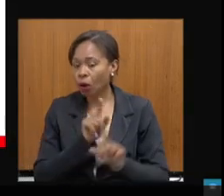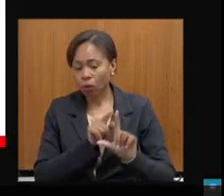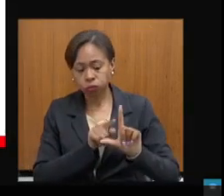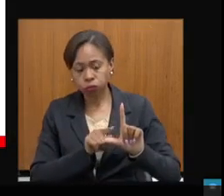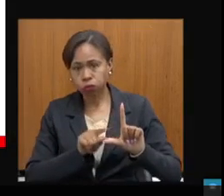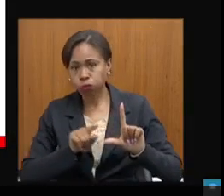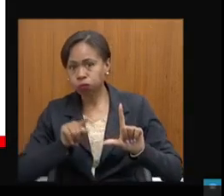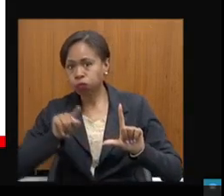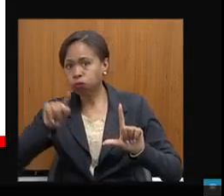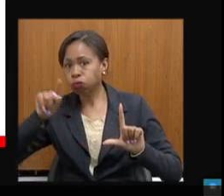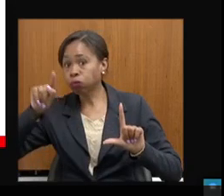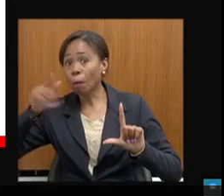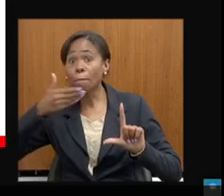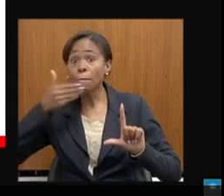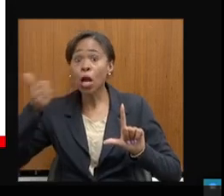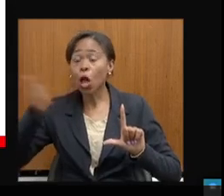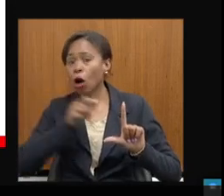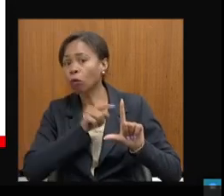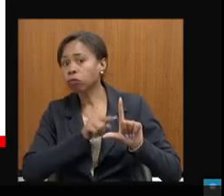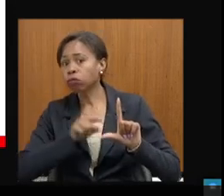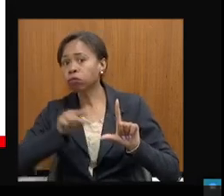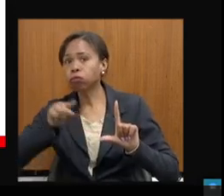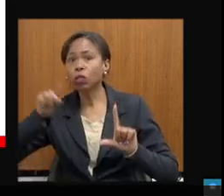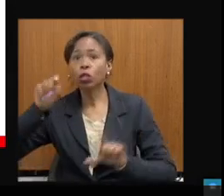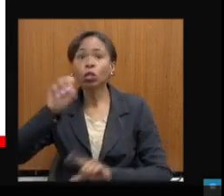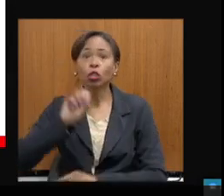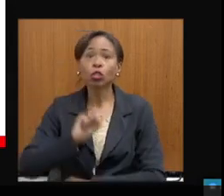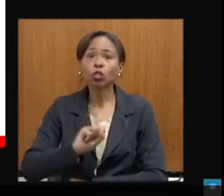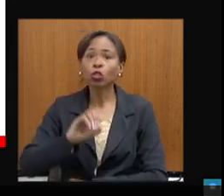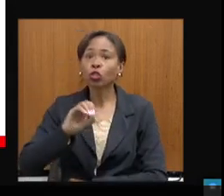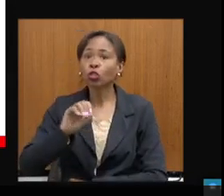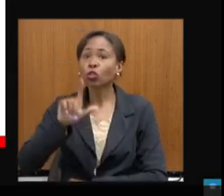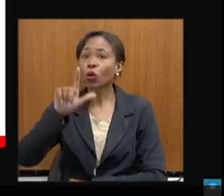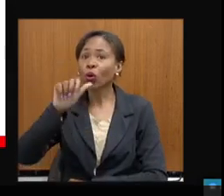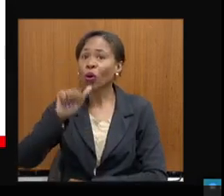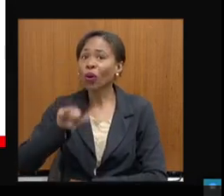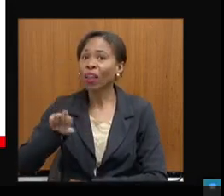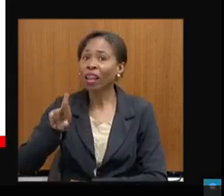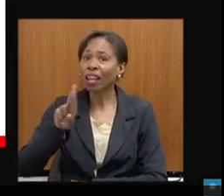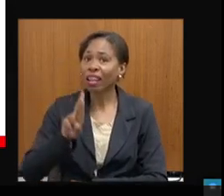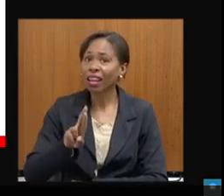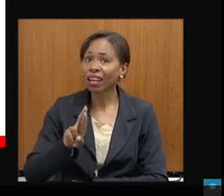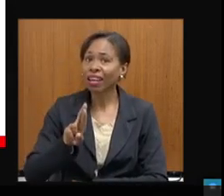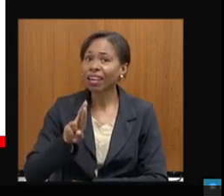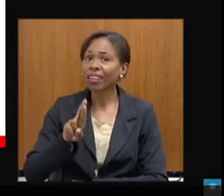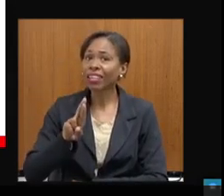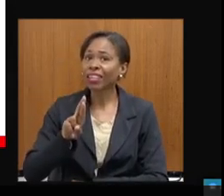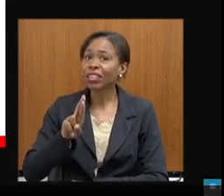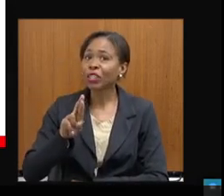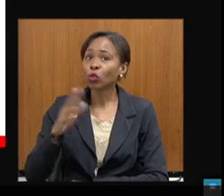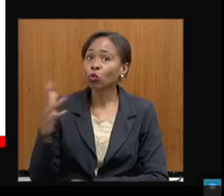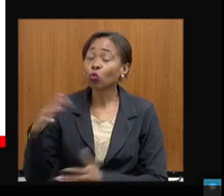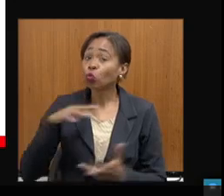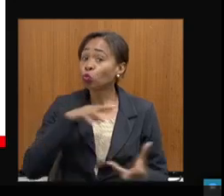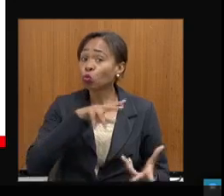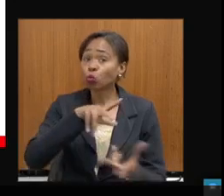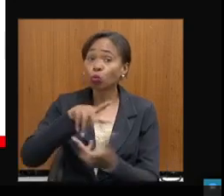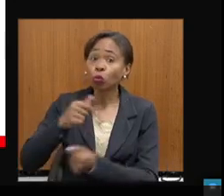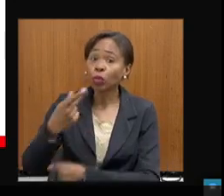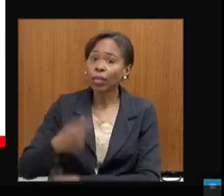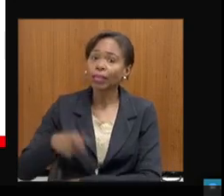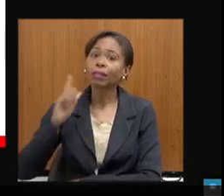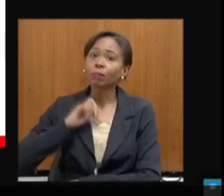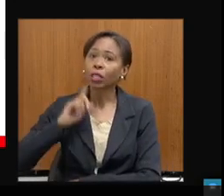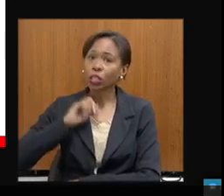do mundo é e não por acaso nós estamos a pole-position aí da relação de